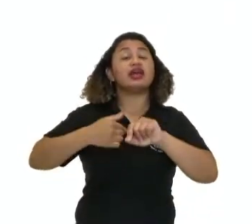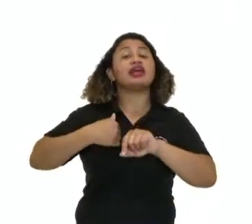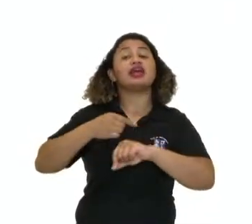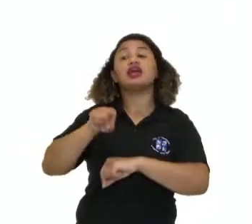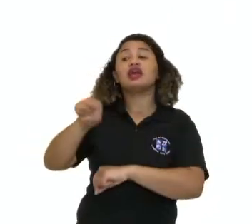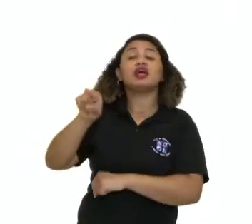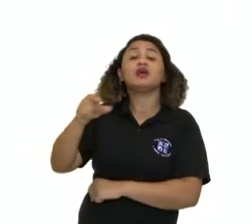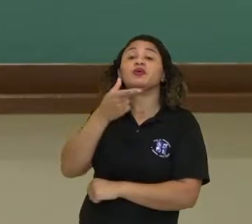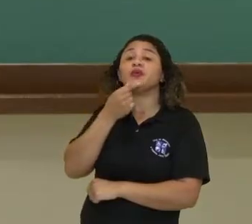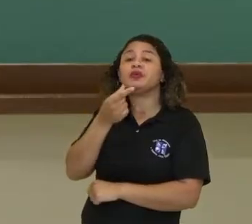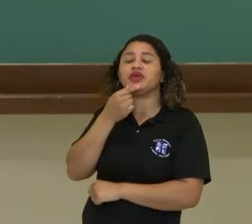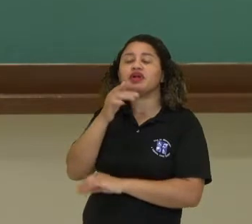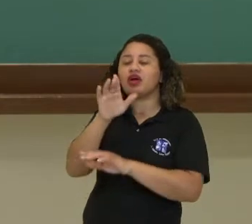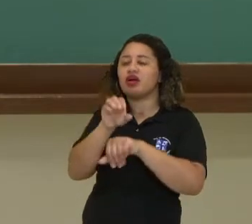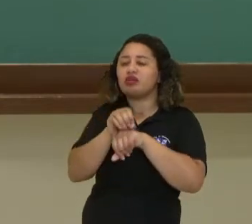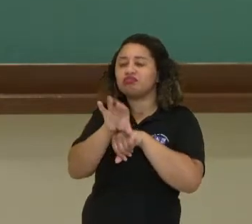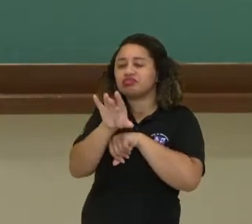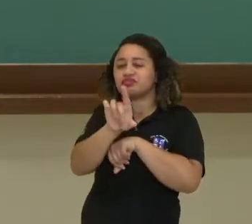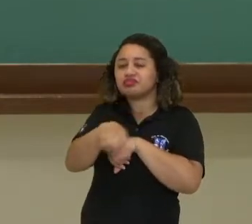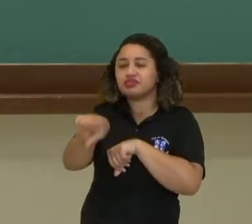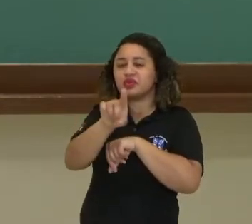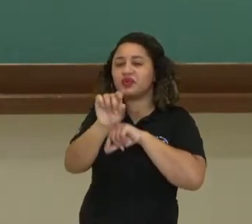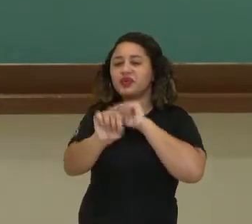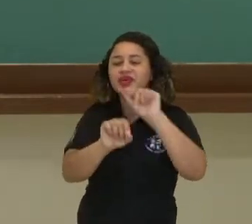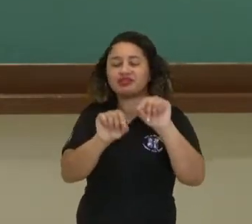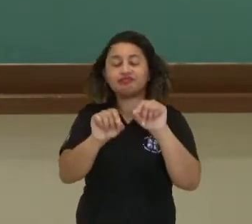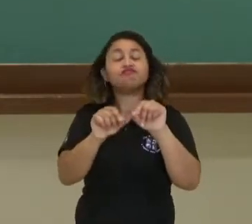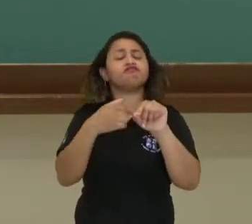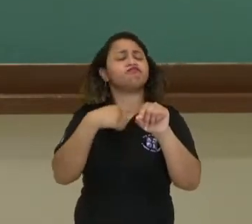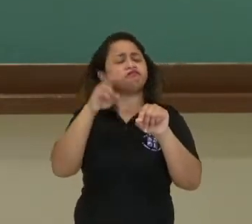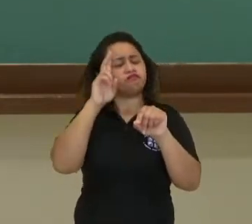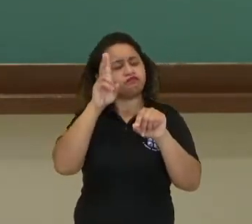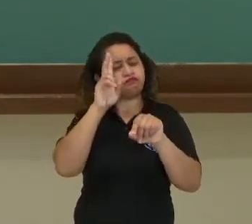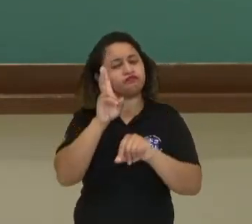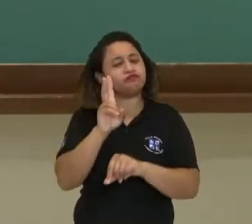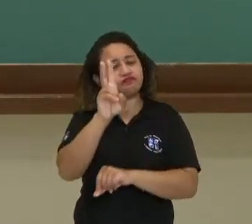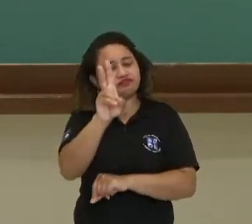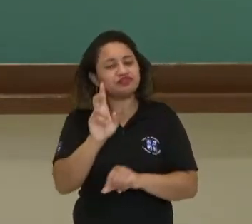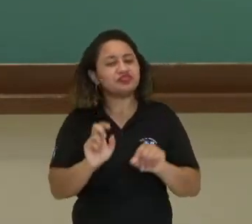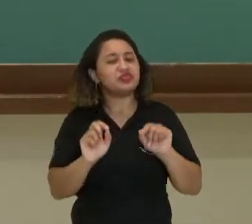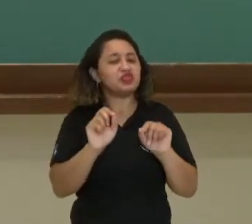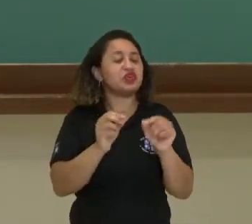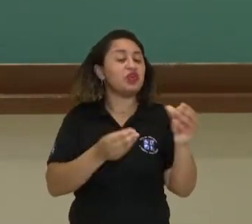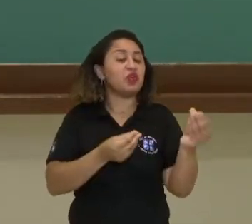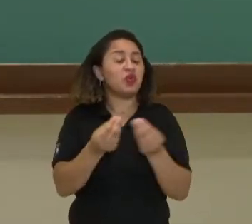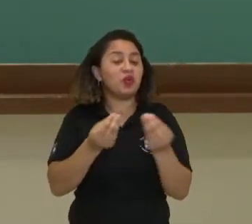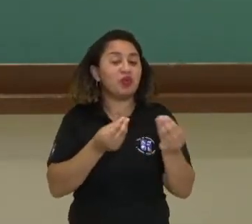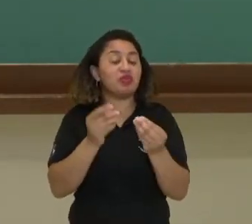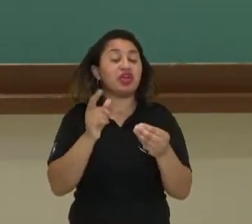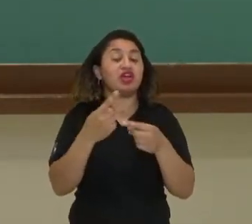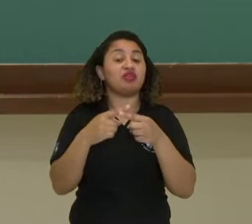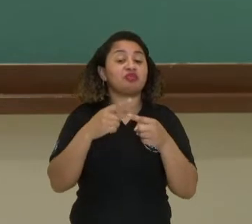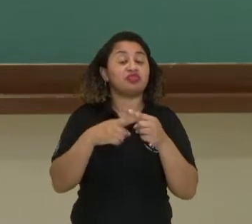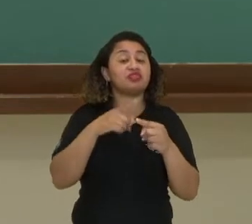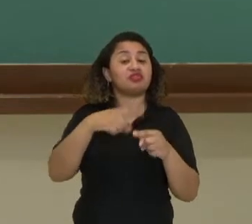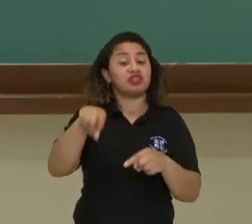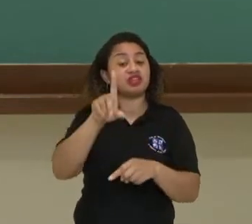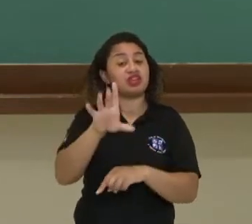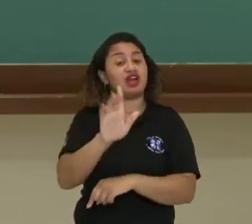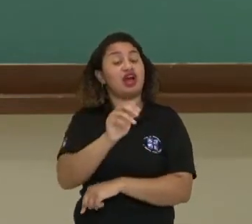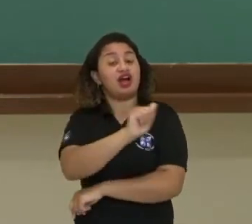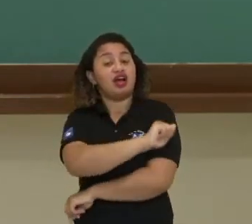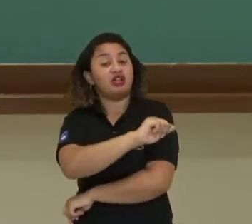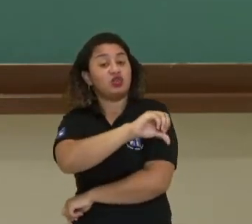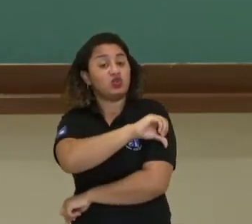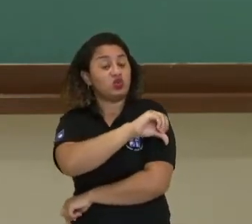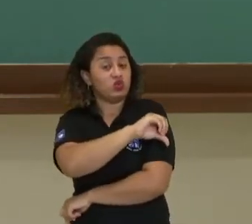menino e agora vou dar uma dica para você para você não era mais para você não passar mais vergonha que você já é um aluno do 9º ano